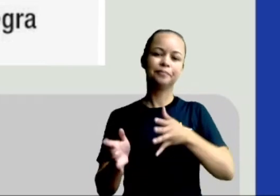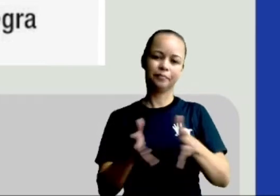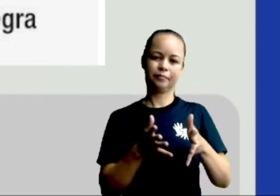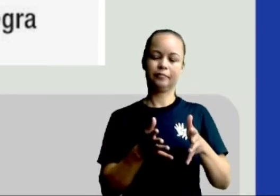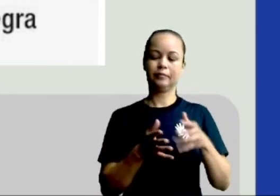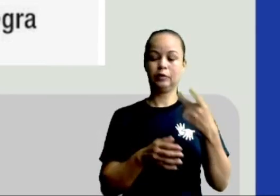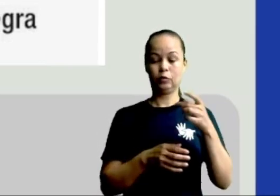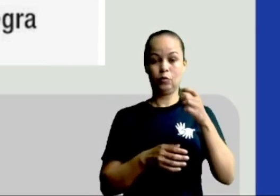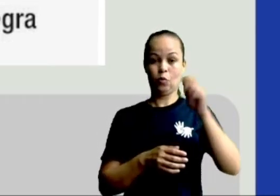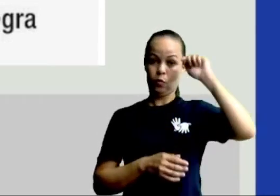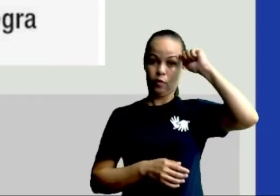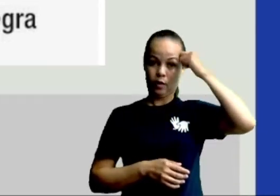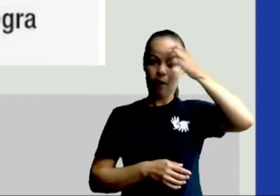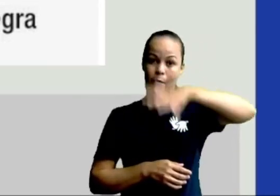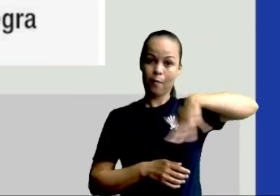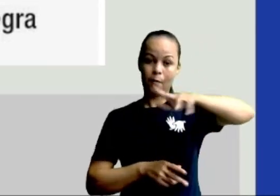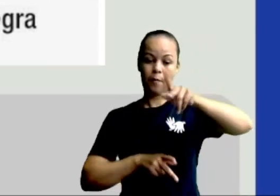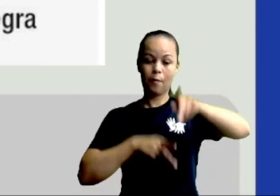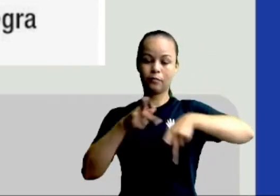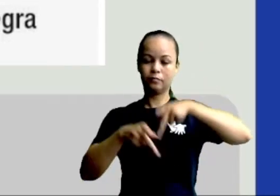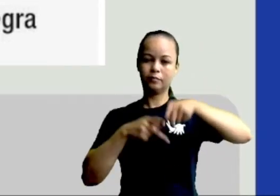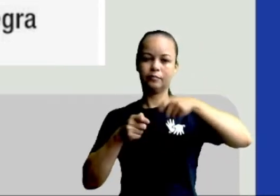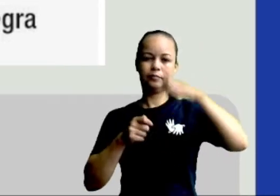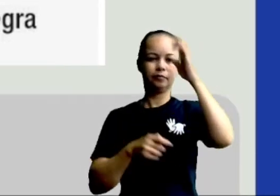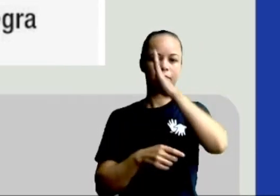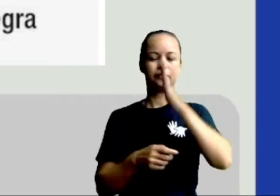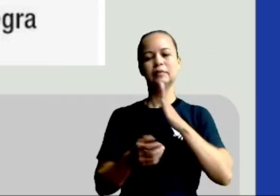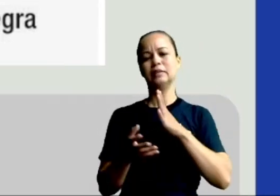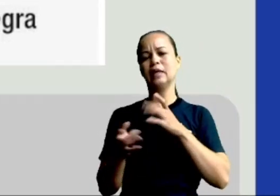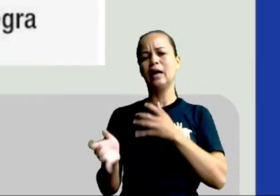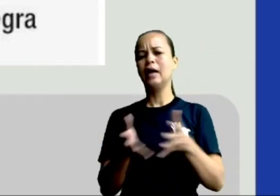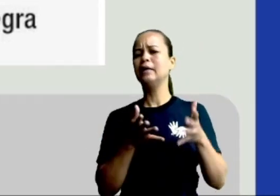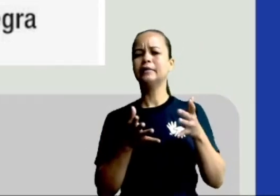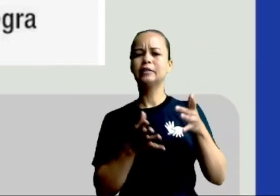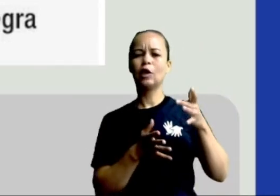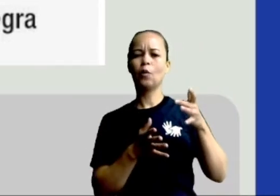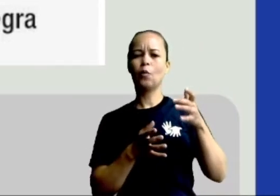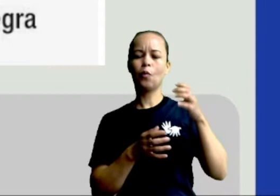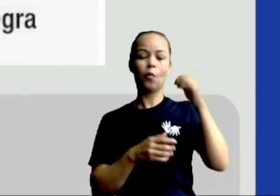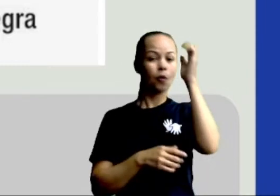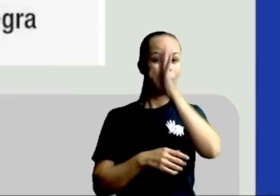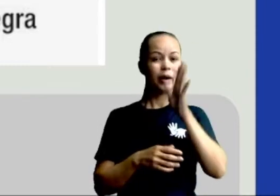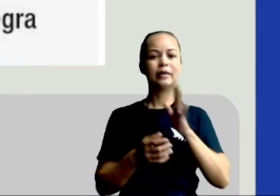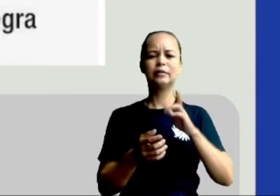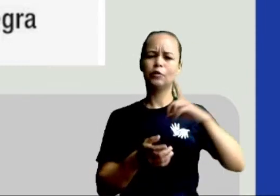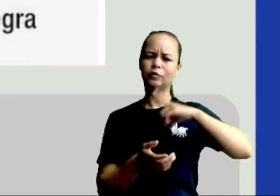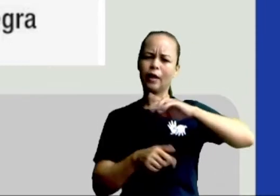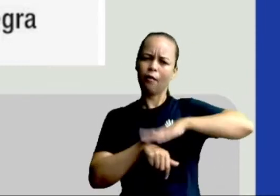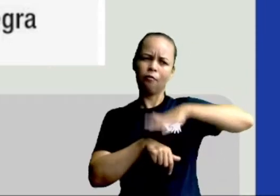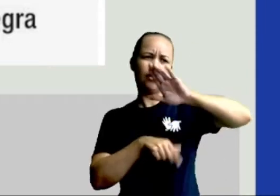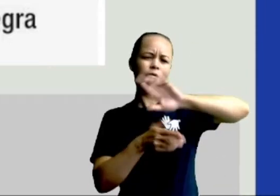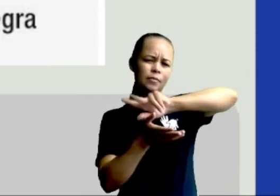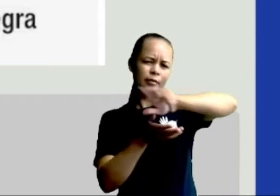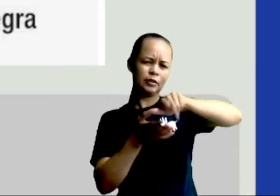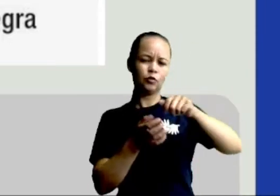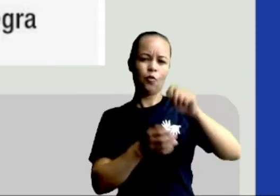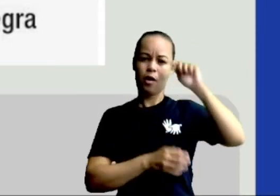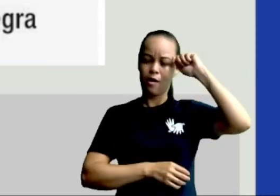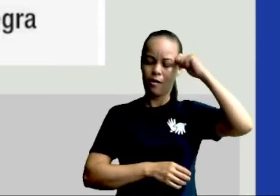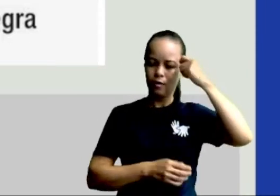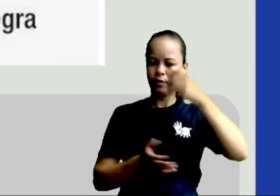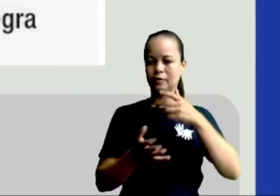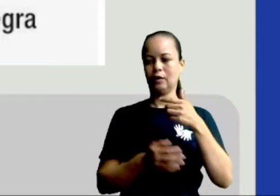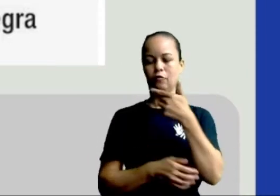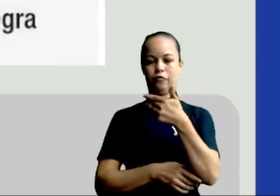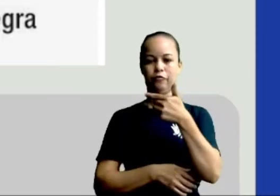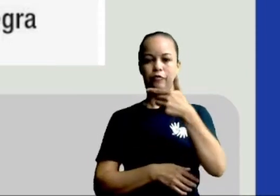população brasileira. Ou seja, o Brasil, ele é composto pela maioria por pessoas negras, certo? Então, no dia 20 de novembro,